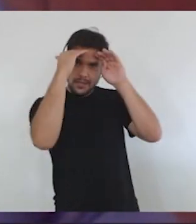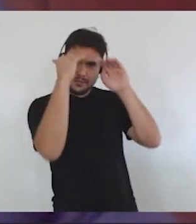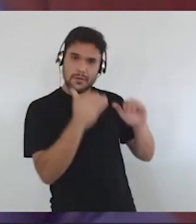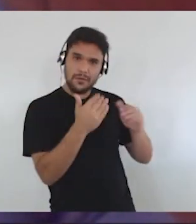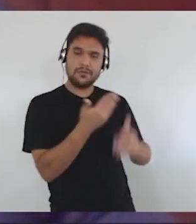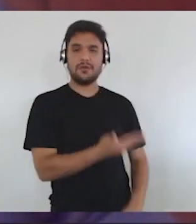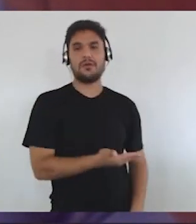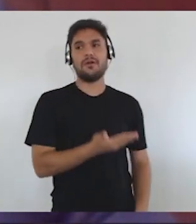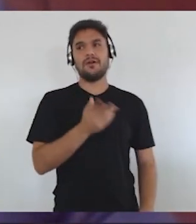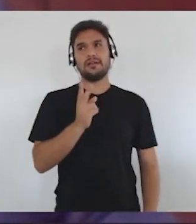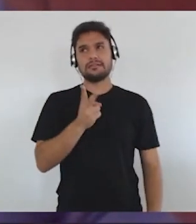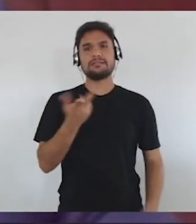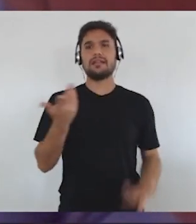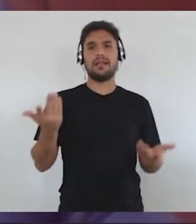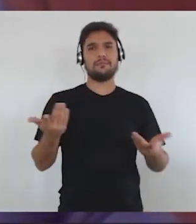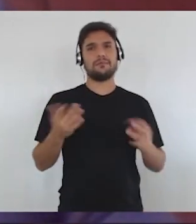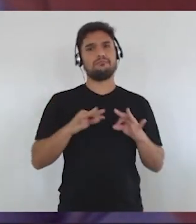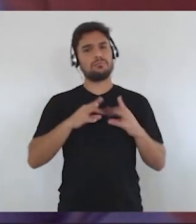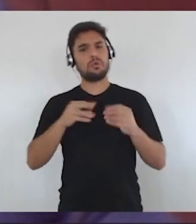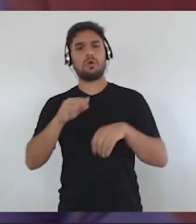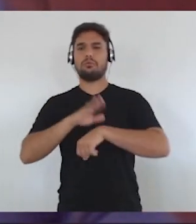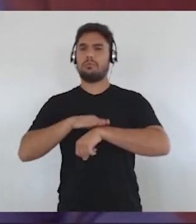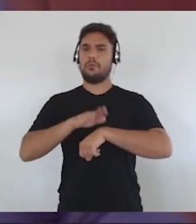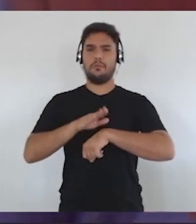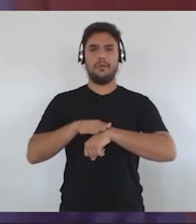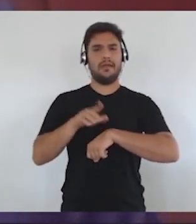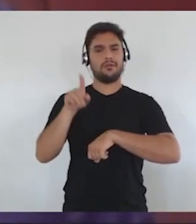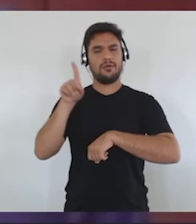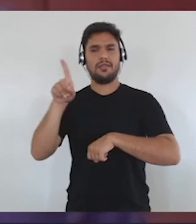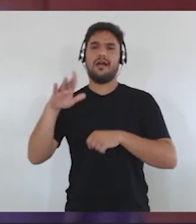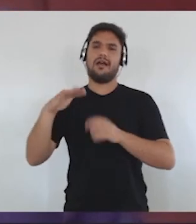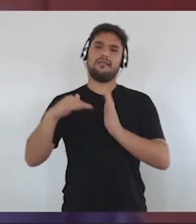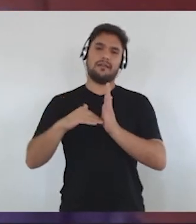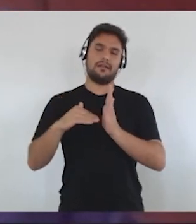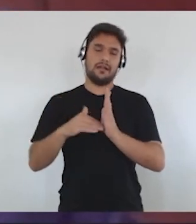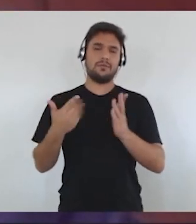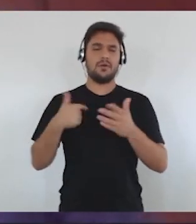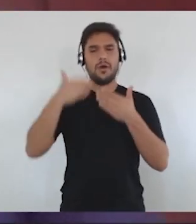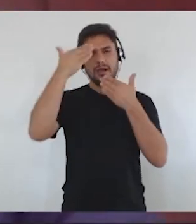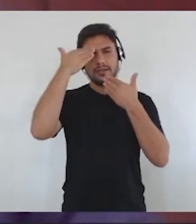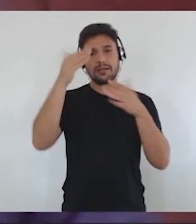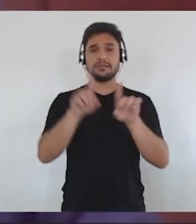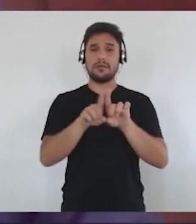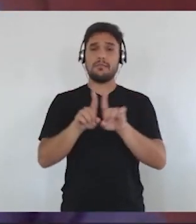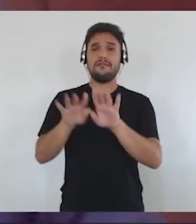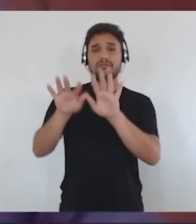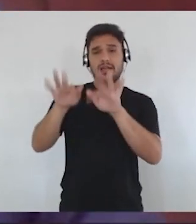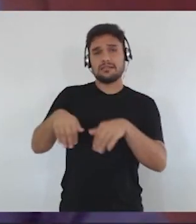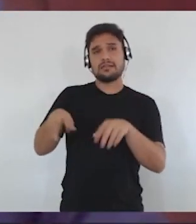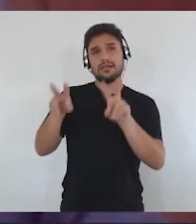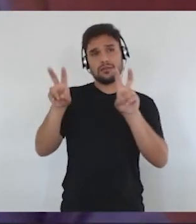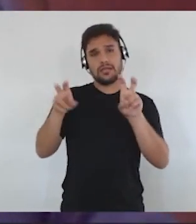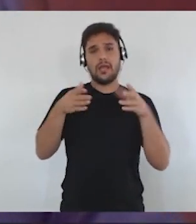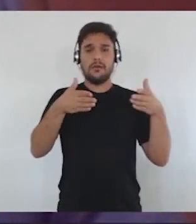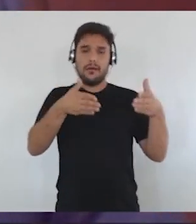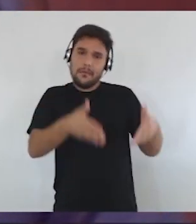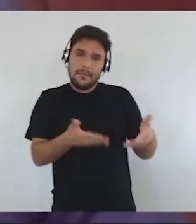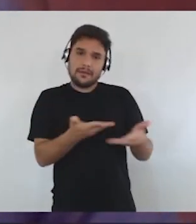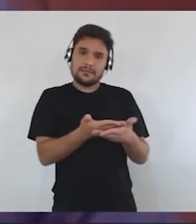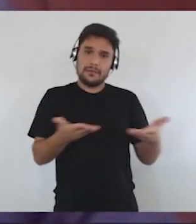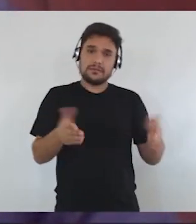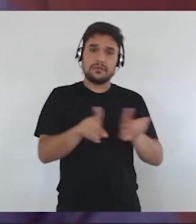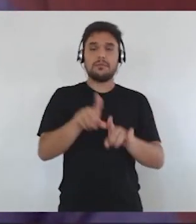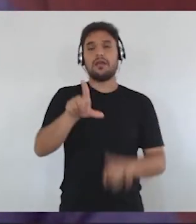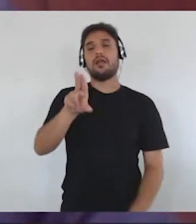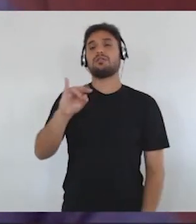por ele, sempre atendida todas as vezes que aquela porta batia. Agradeço, então, finalizando o painel, a participação também